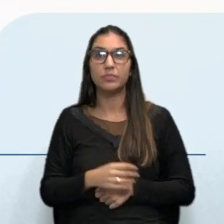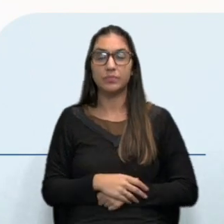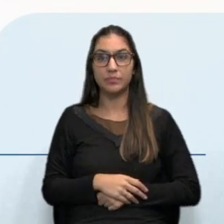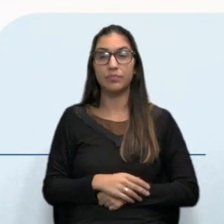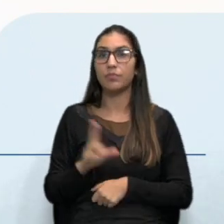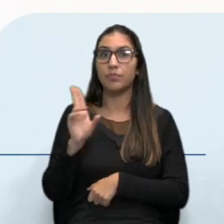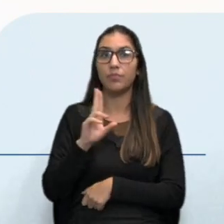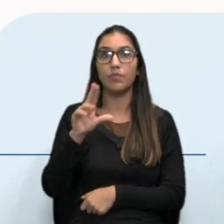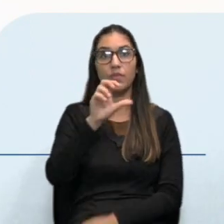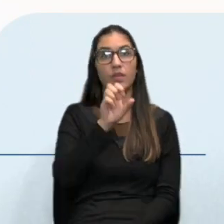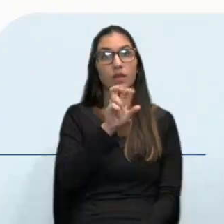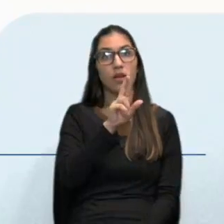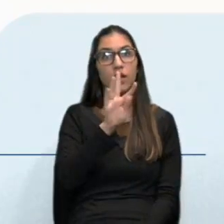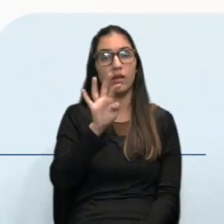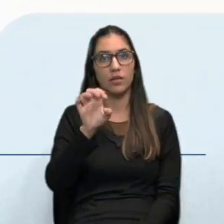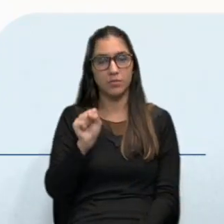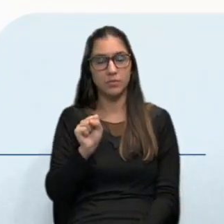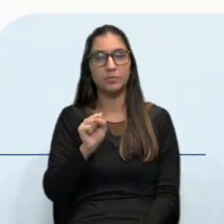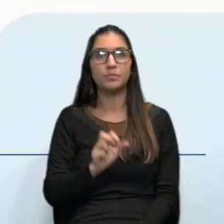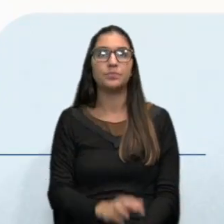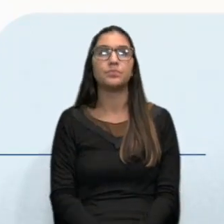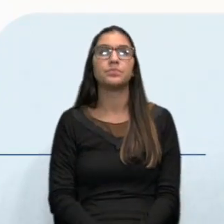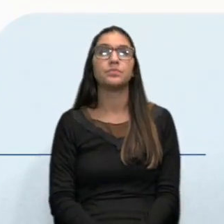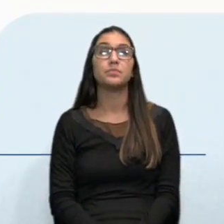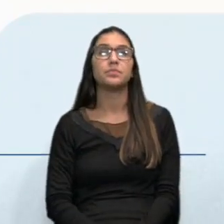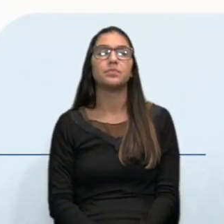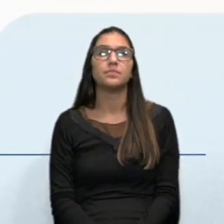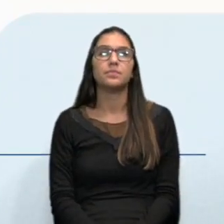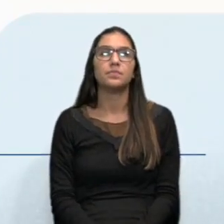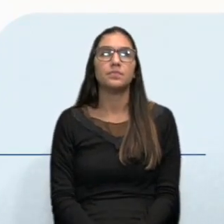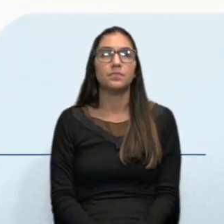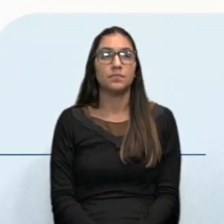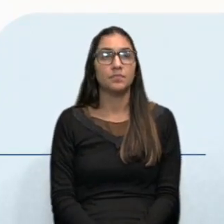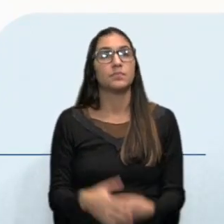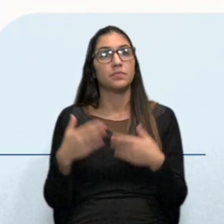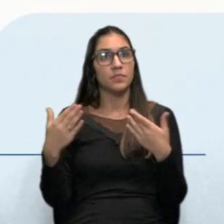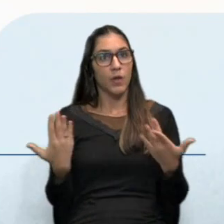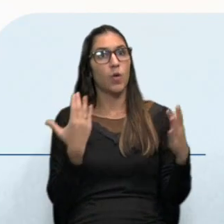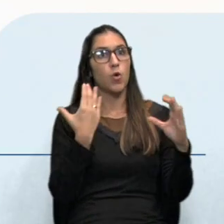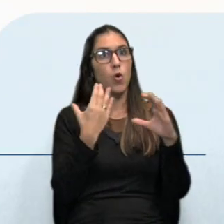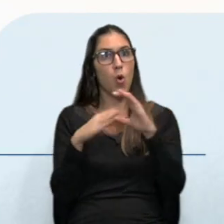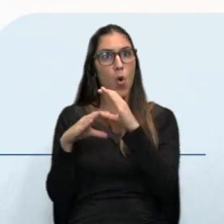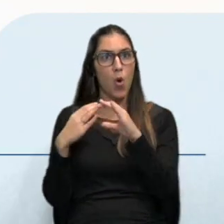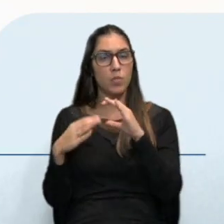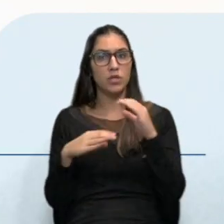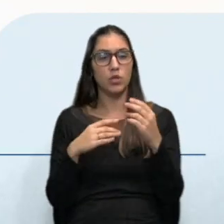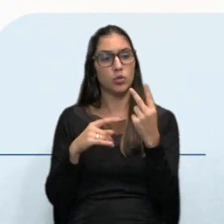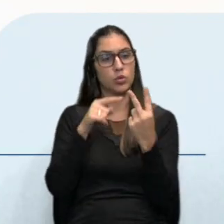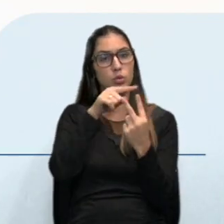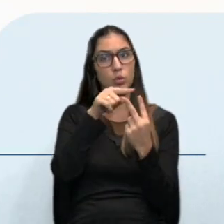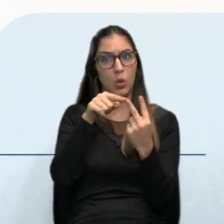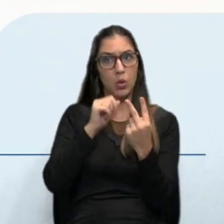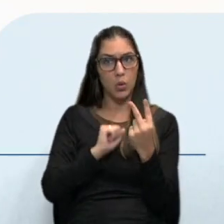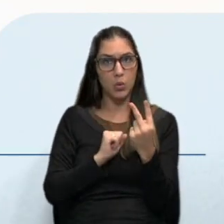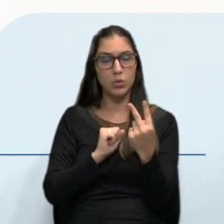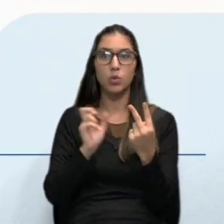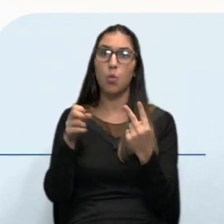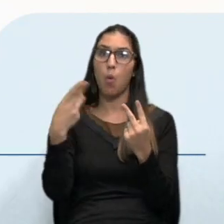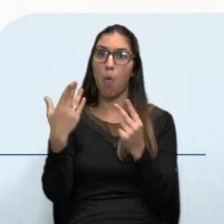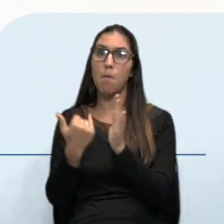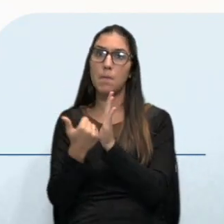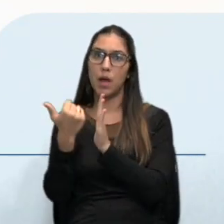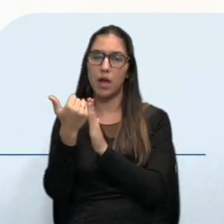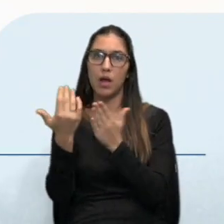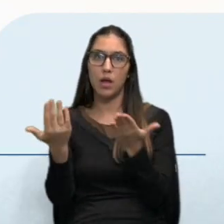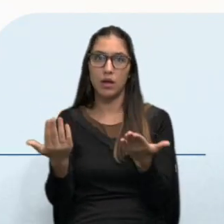a chamada ERB, estação radiobase. Então, a comunicação entre dois dispositivos, dois ou mais no